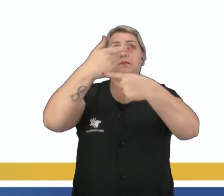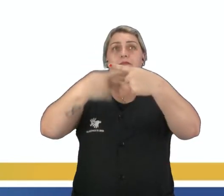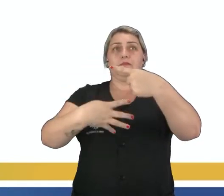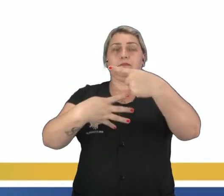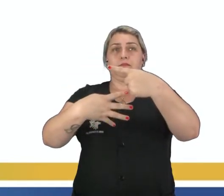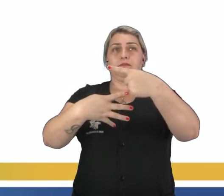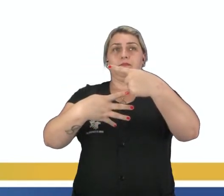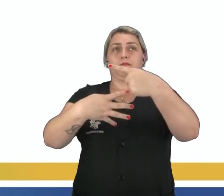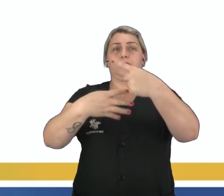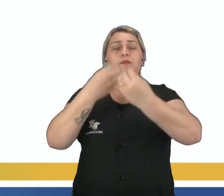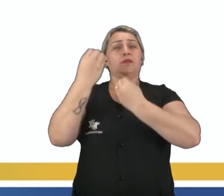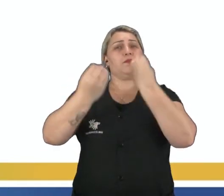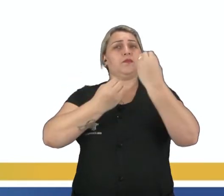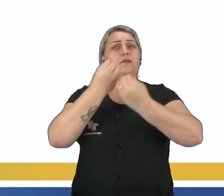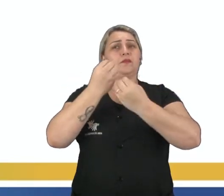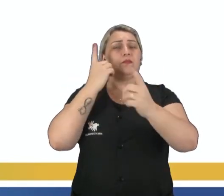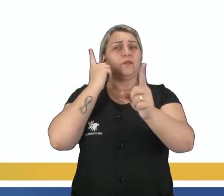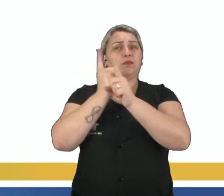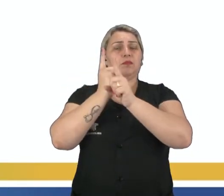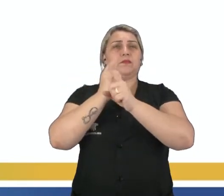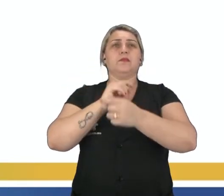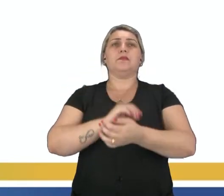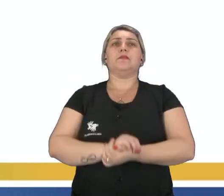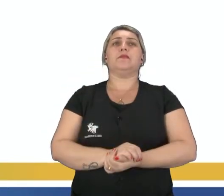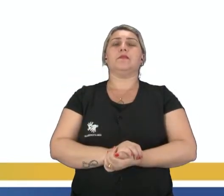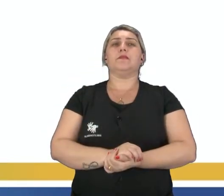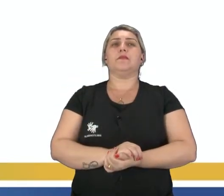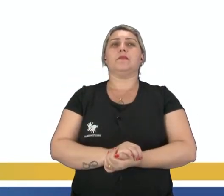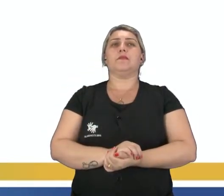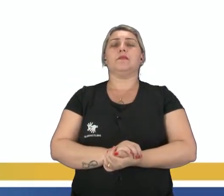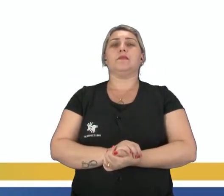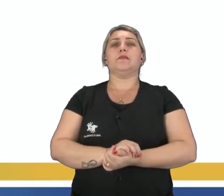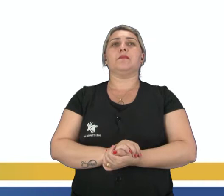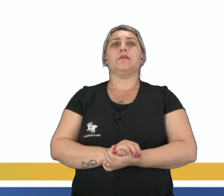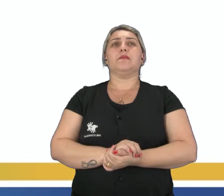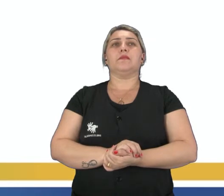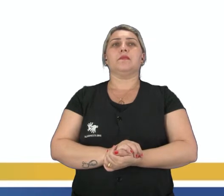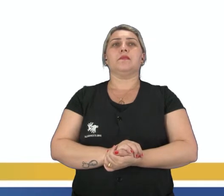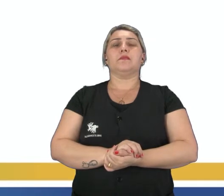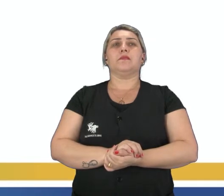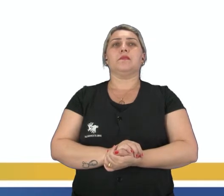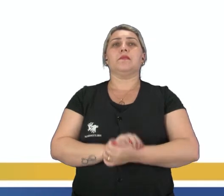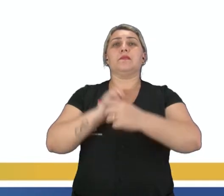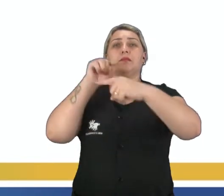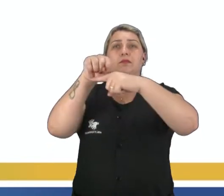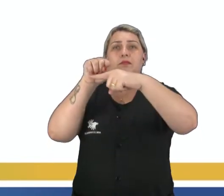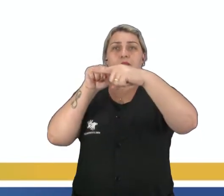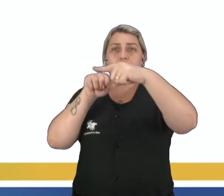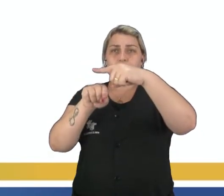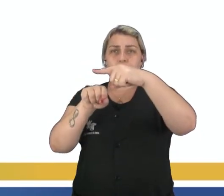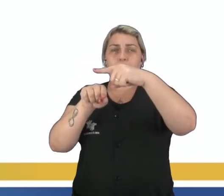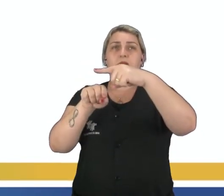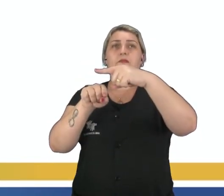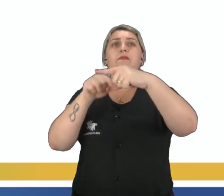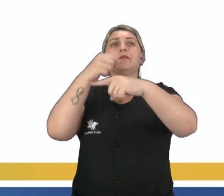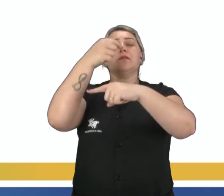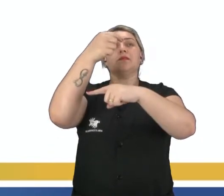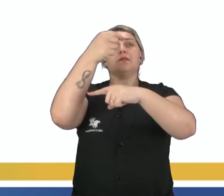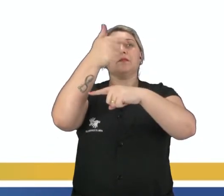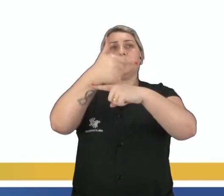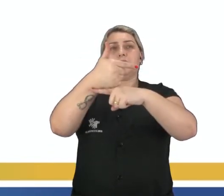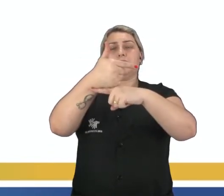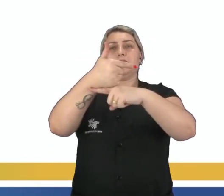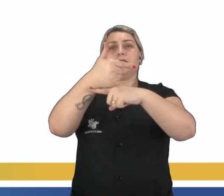2/4. E como é que eu faço para encontrar? Eu vou multiplicar, né? Eu vou dividir, aliás, 2